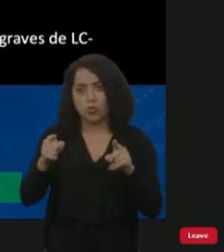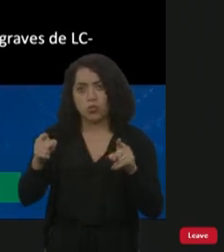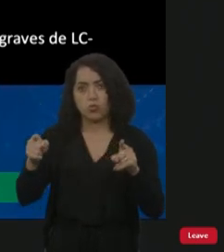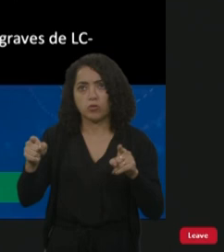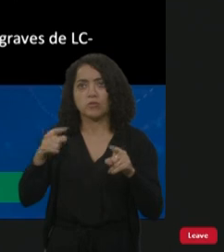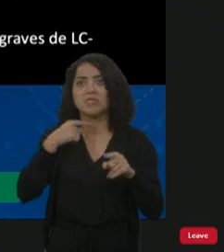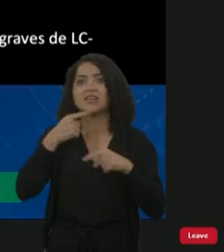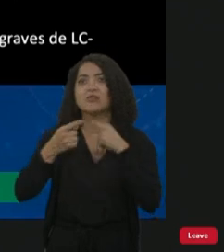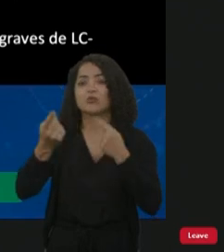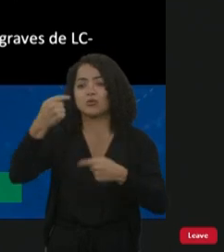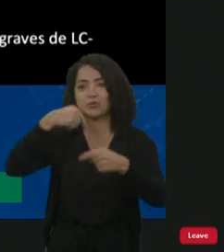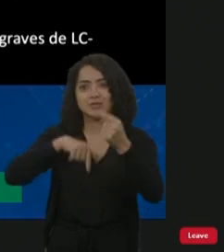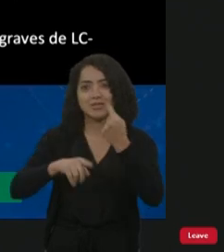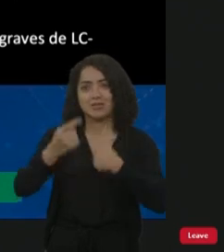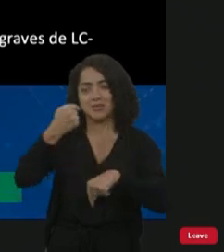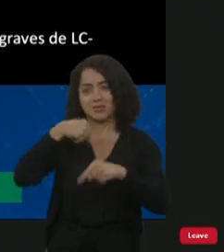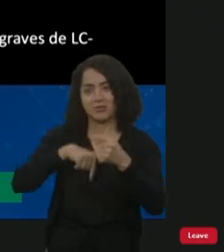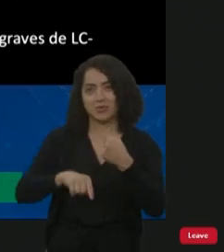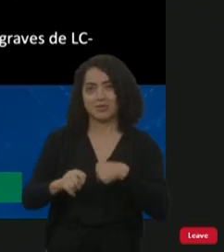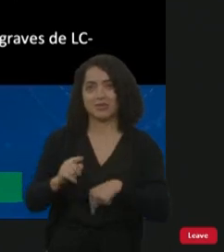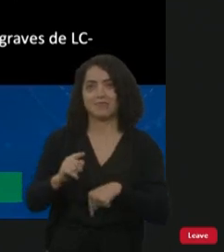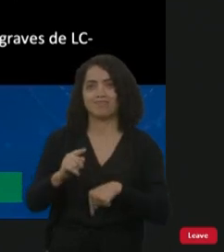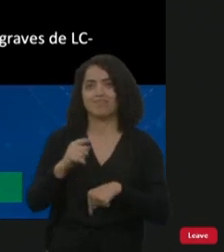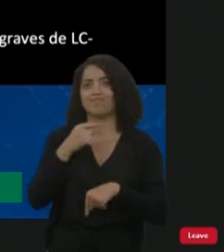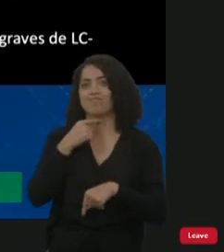consegue metabolizar, tá?